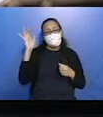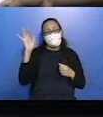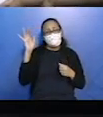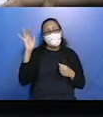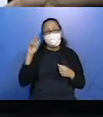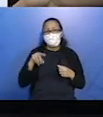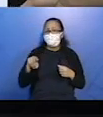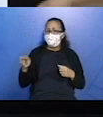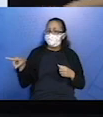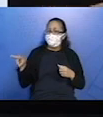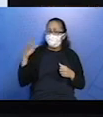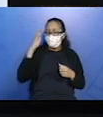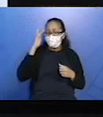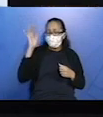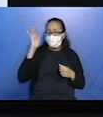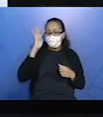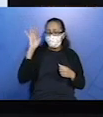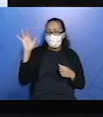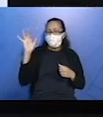sonham.